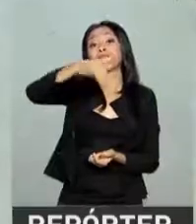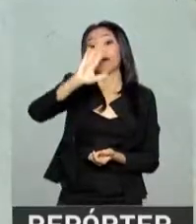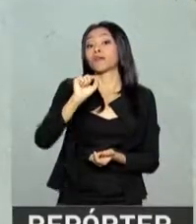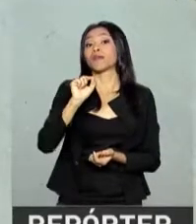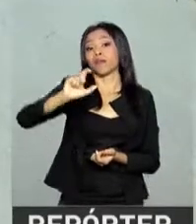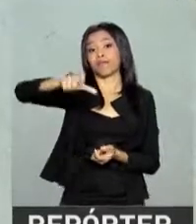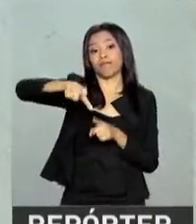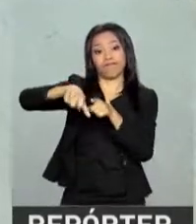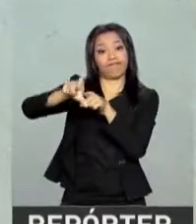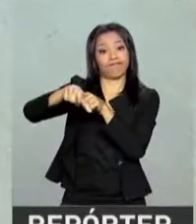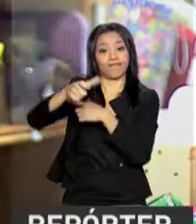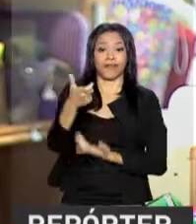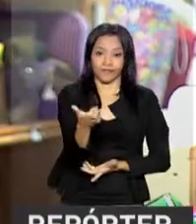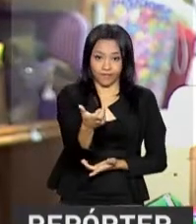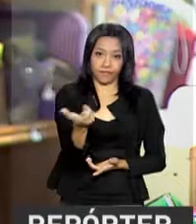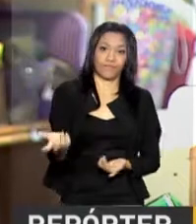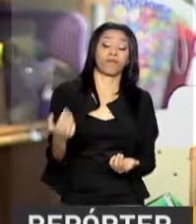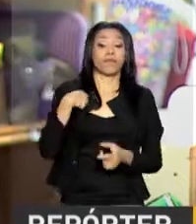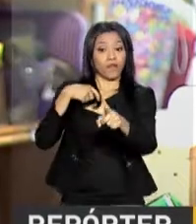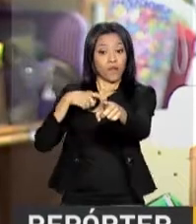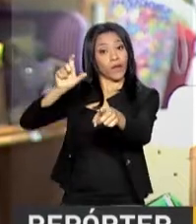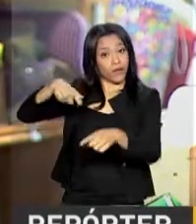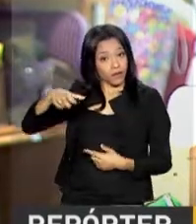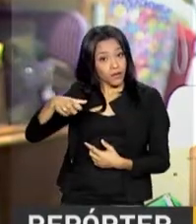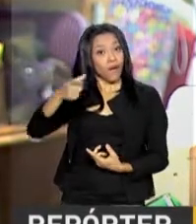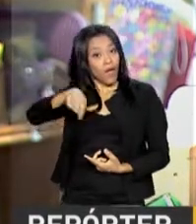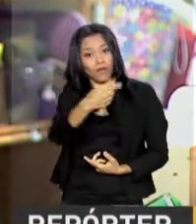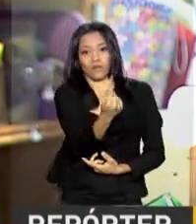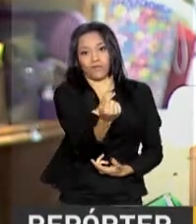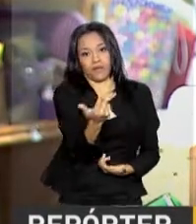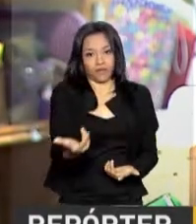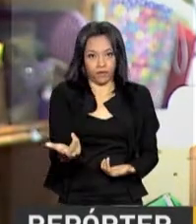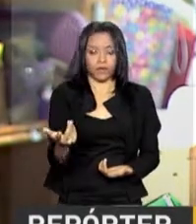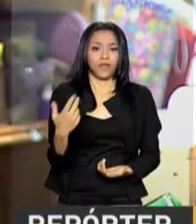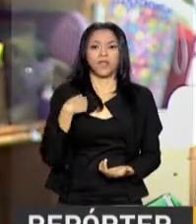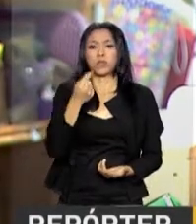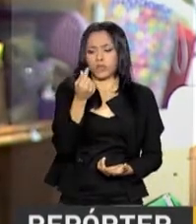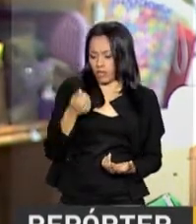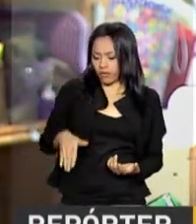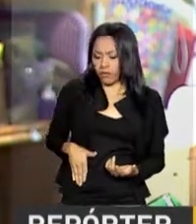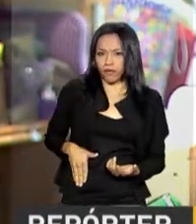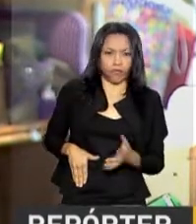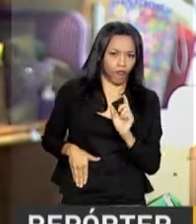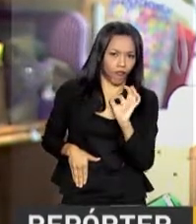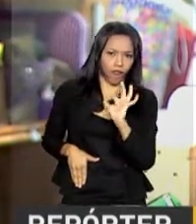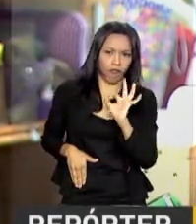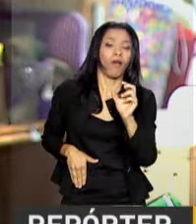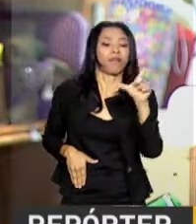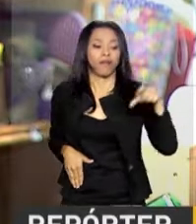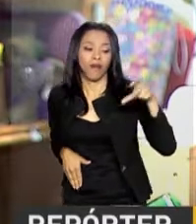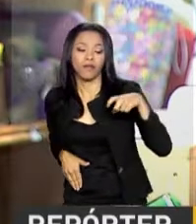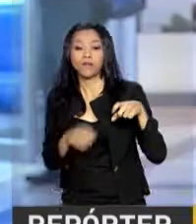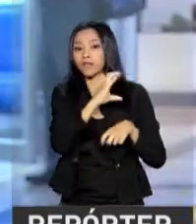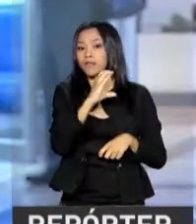o dinheiro de plástico ou cartão é um dinheiro hoje em dia né então ele nunca está com dinheiro na mão e está sempre com débito ou